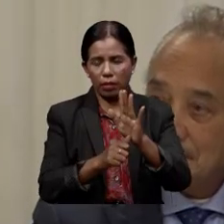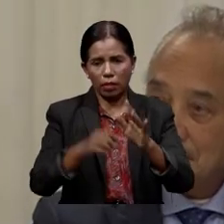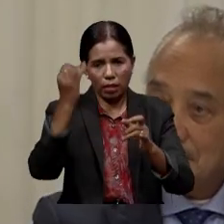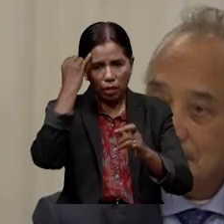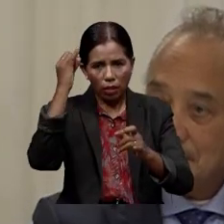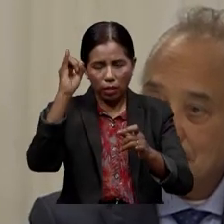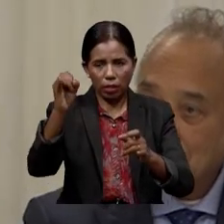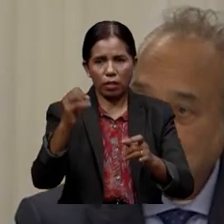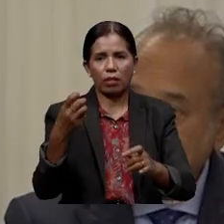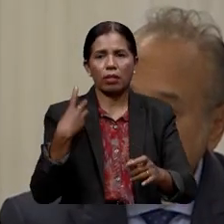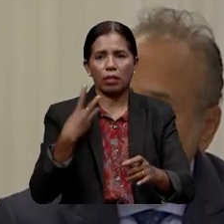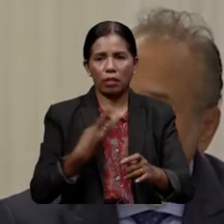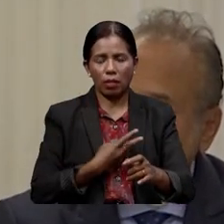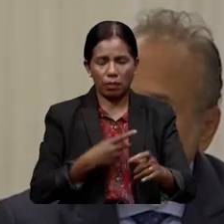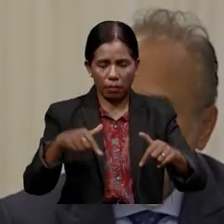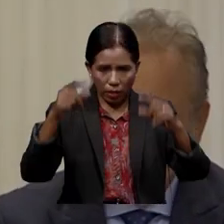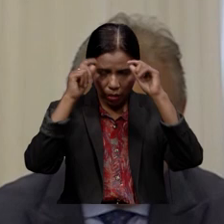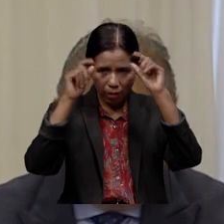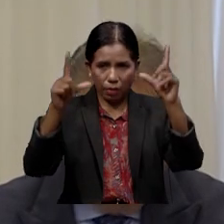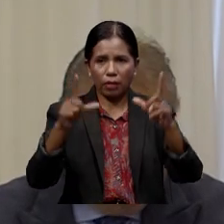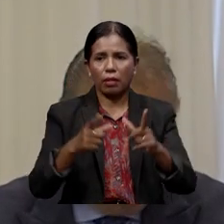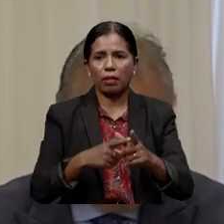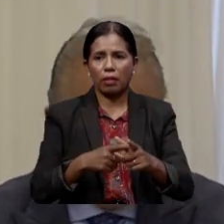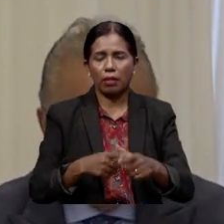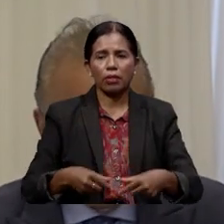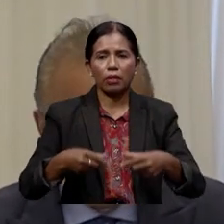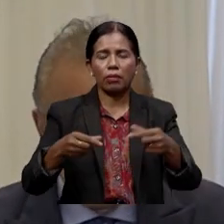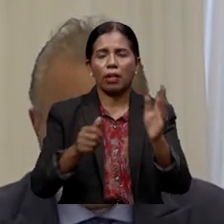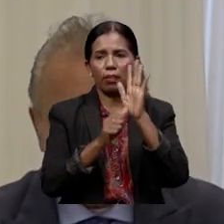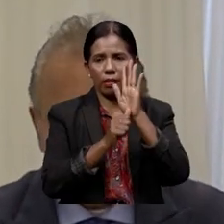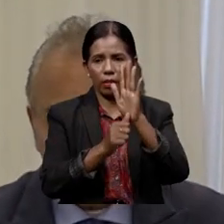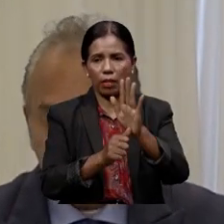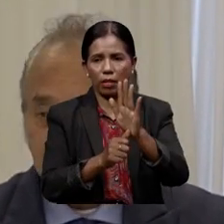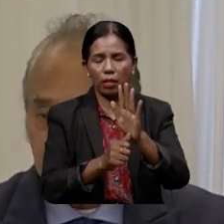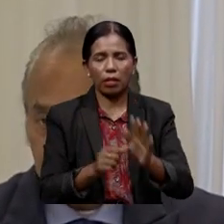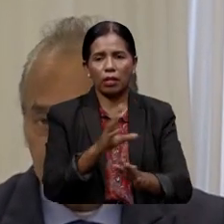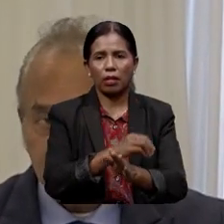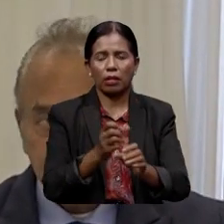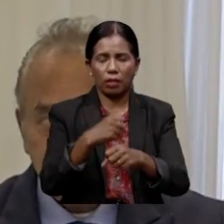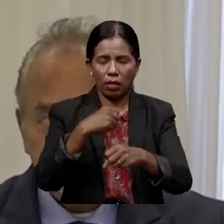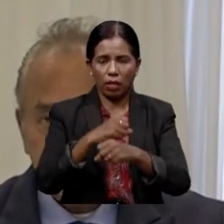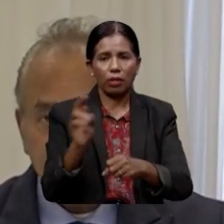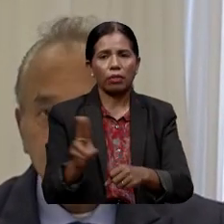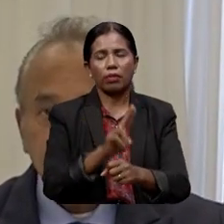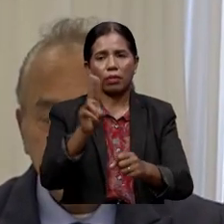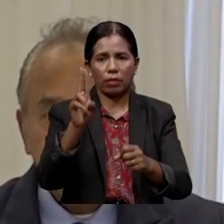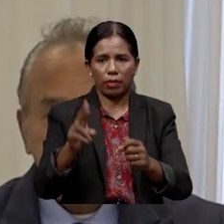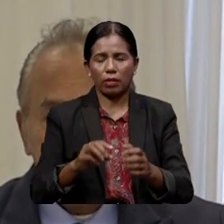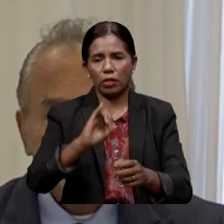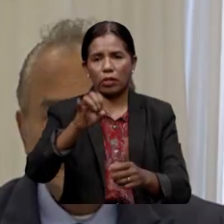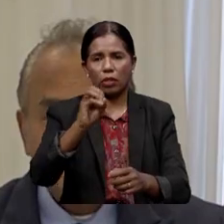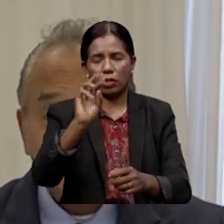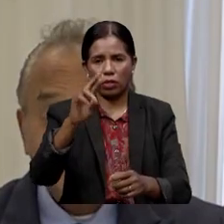ele diz, é uma ideia boa para Timor, sugiro que a apresentem ao presidente da Câmara de Comércio e Indústria, Jorge Serrano. E